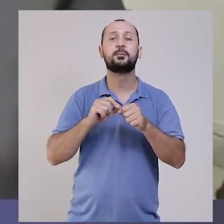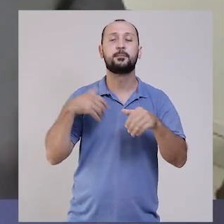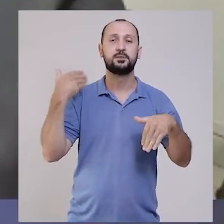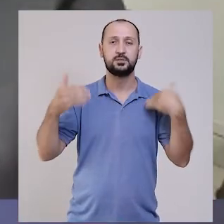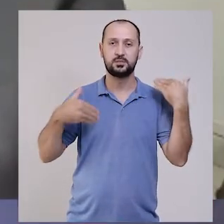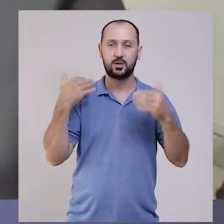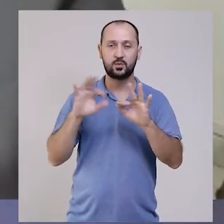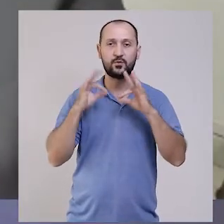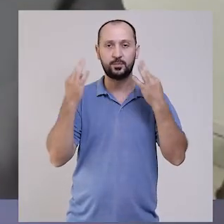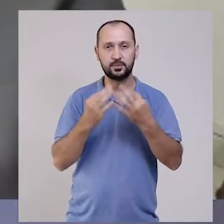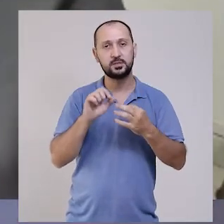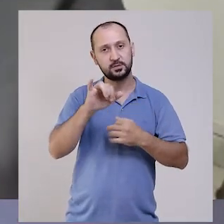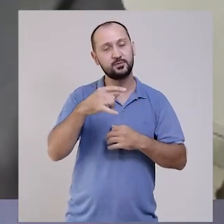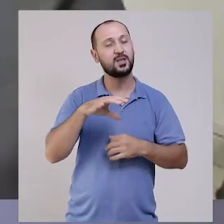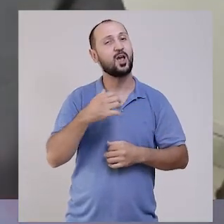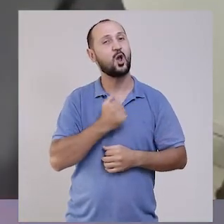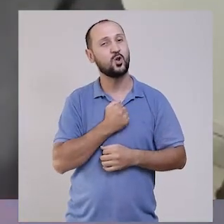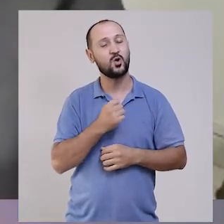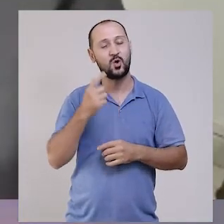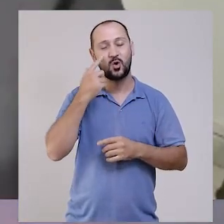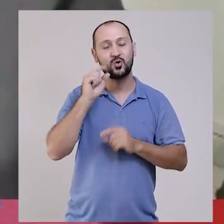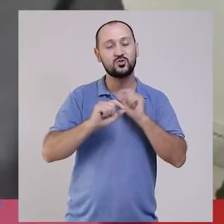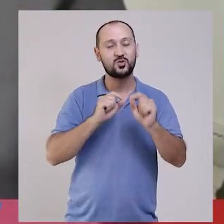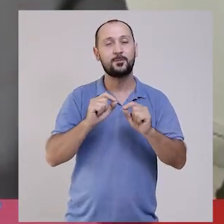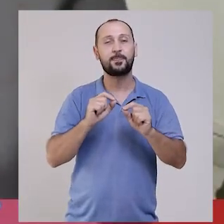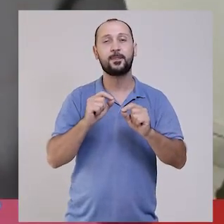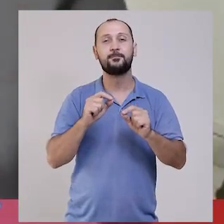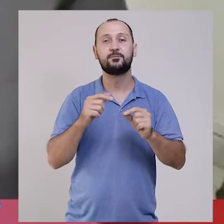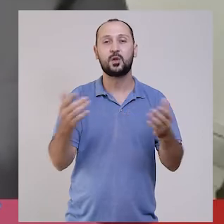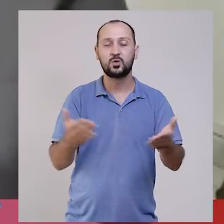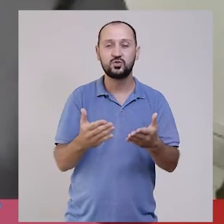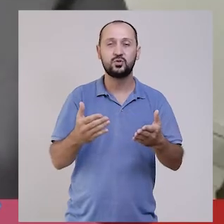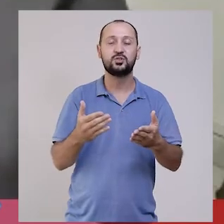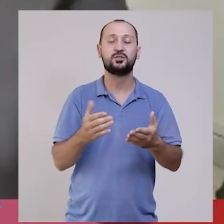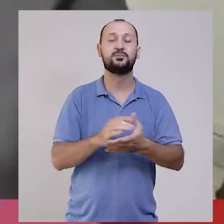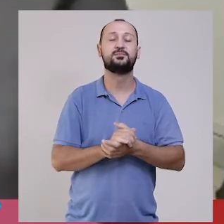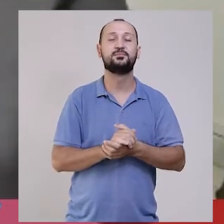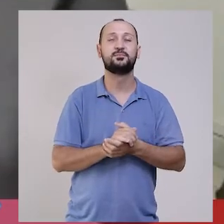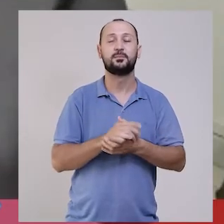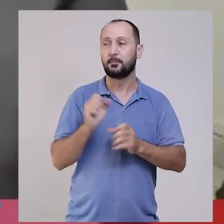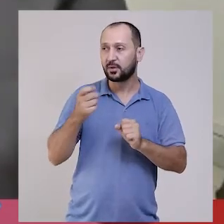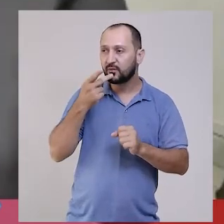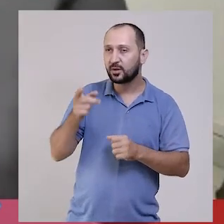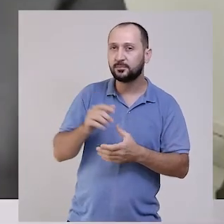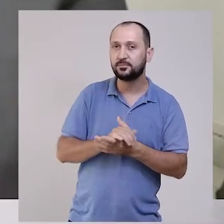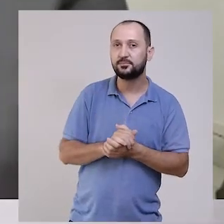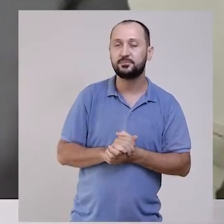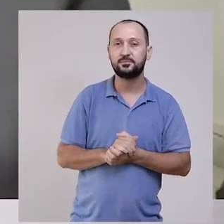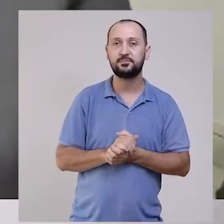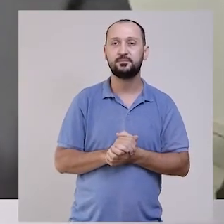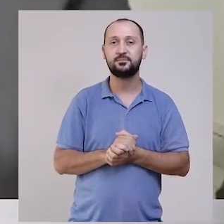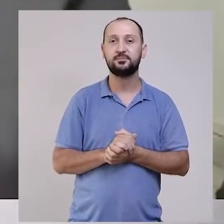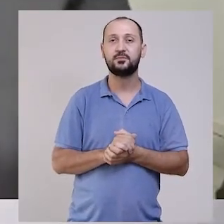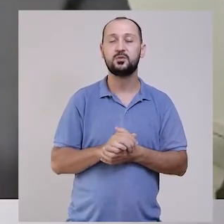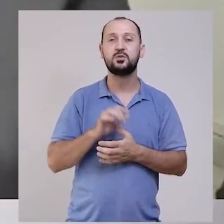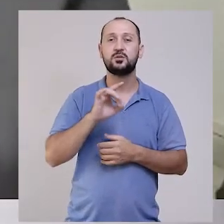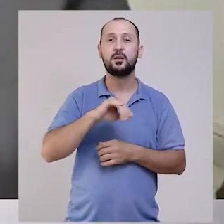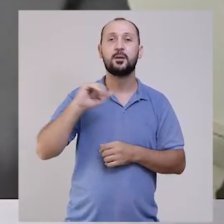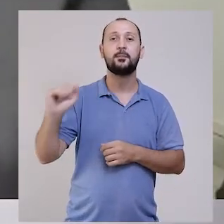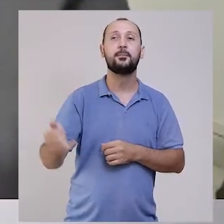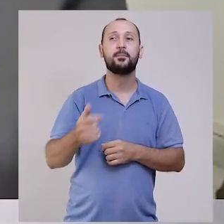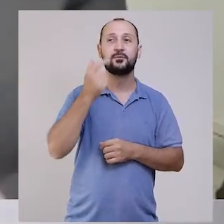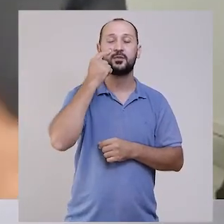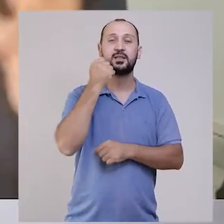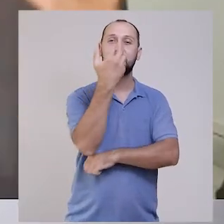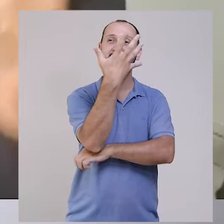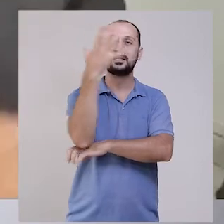você curtiu esse programa Perspectiva nessa edição, diga, doutor. Aproveitar os textos floridos da nossa cidade,